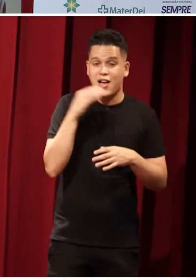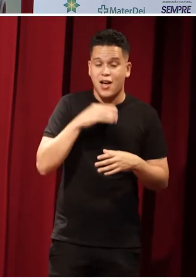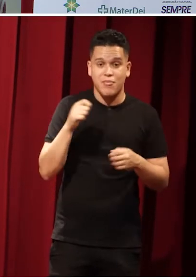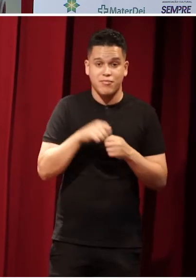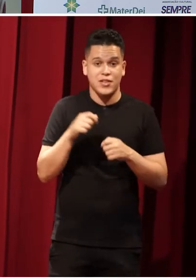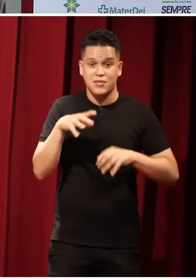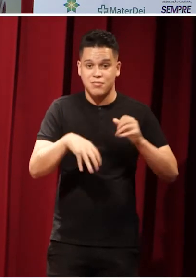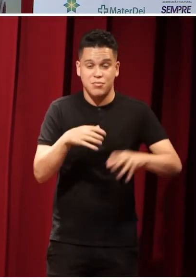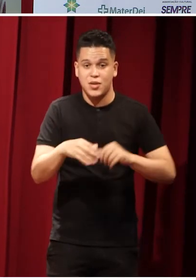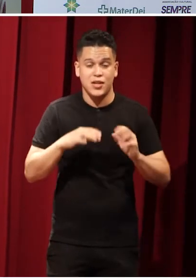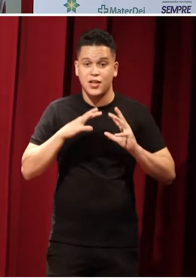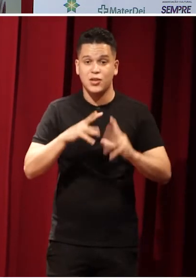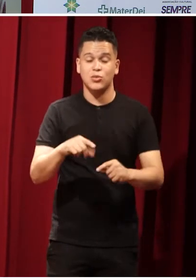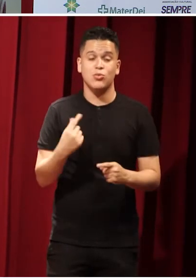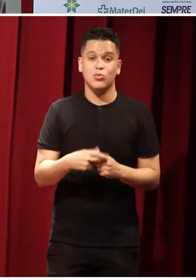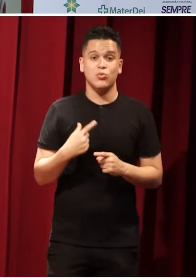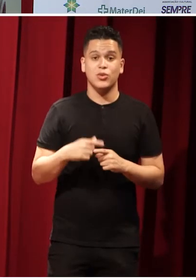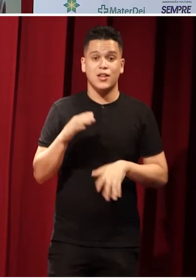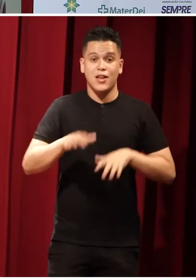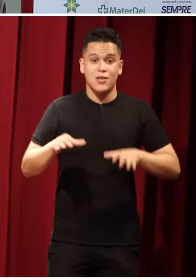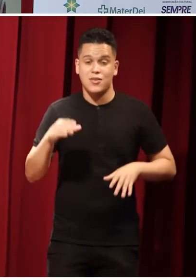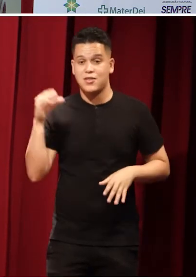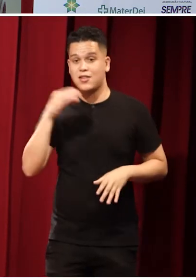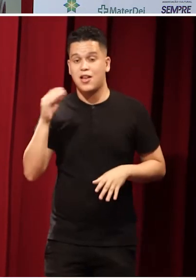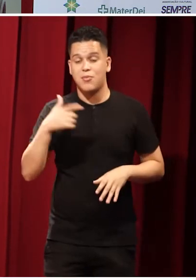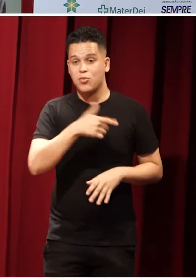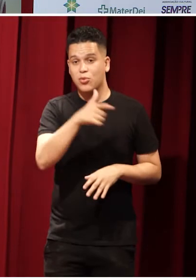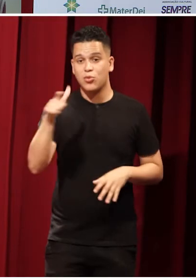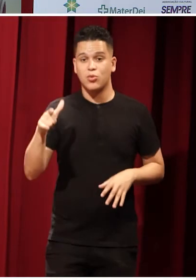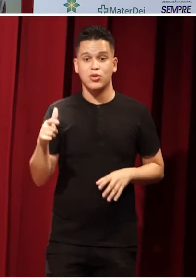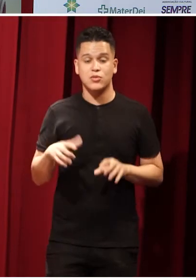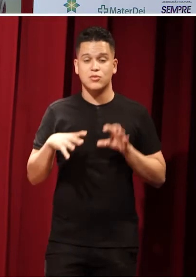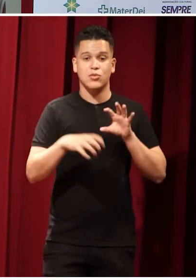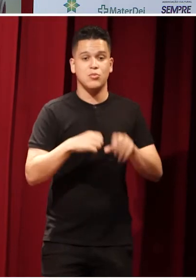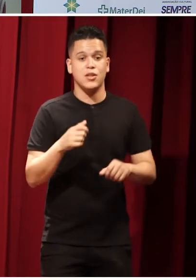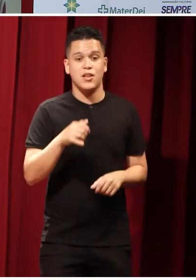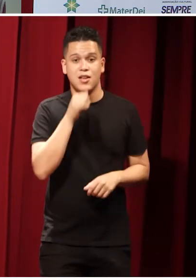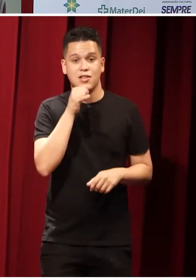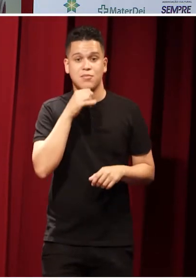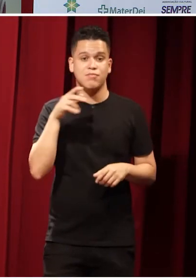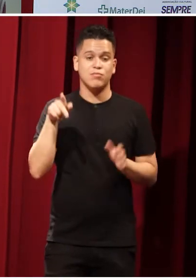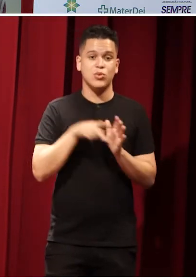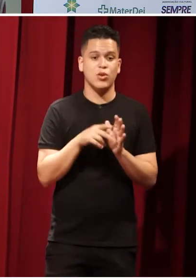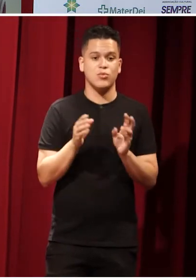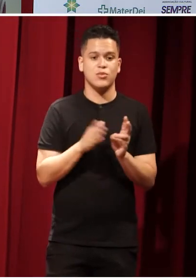a soberania na Amazônia por causa do poder dos povos indígenas, né?